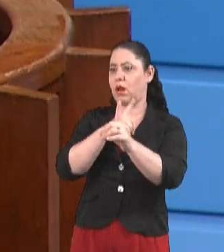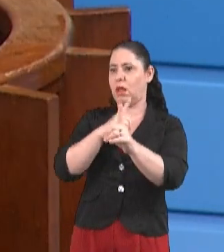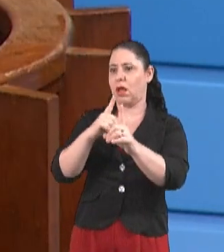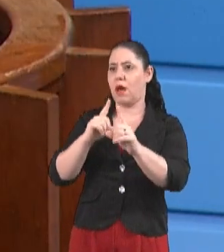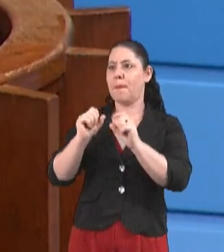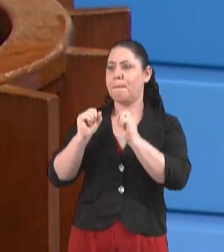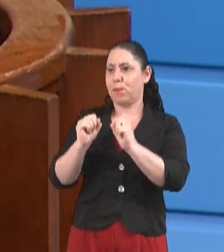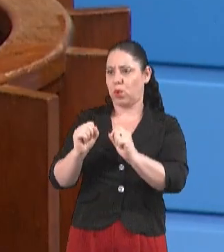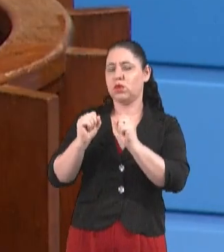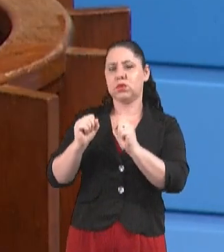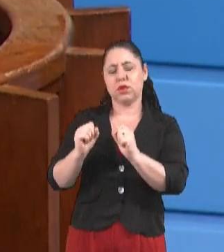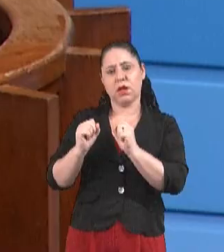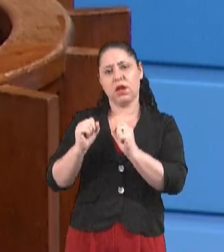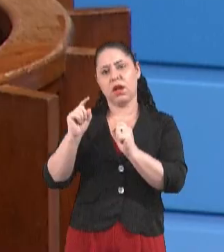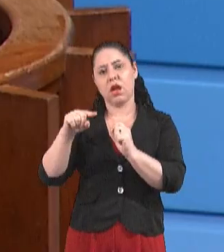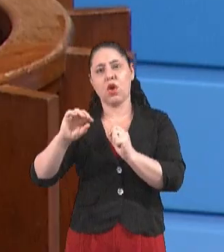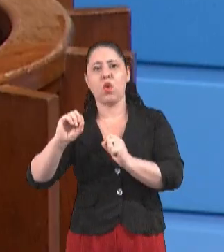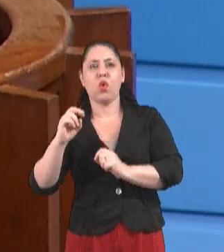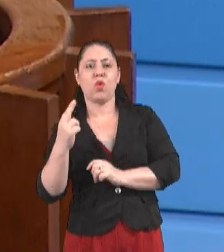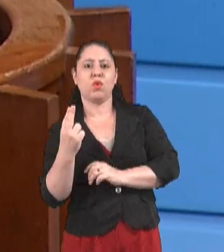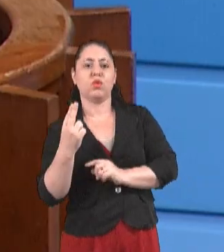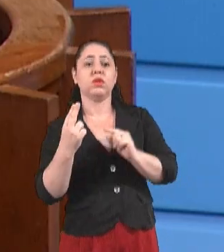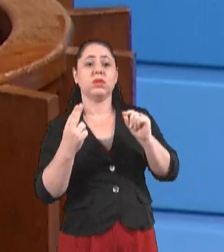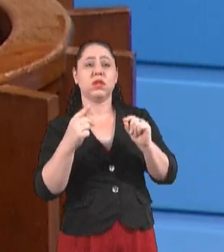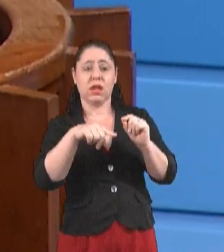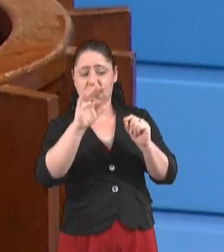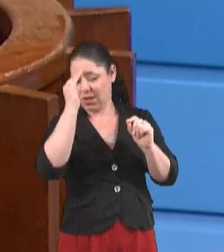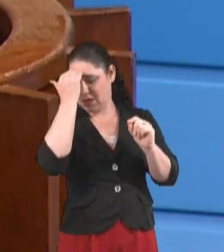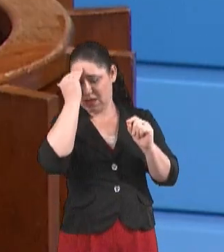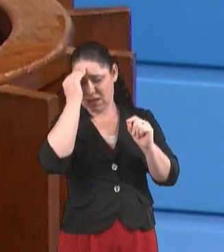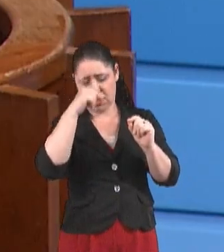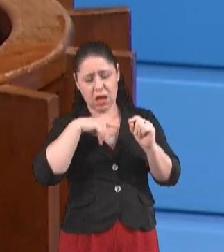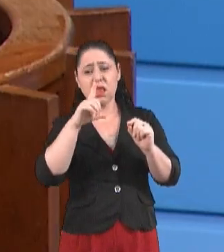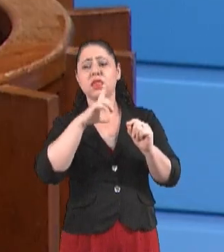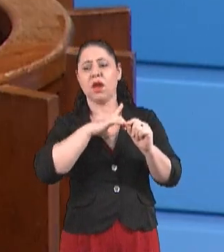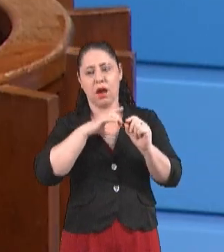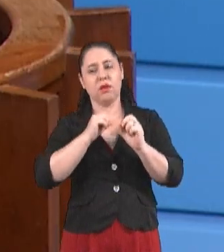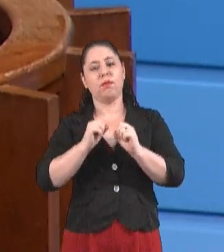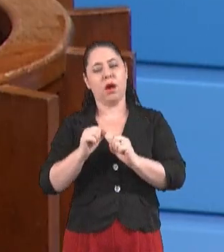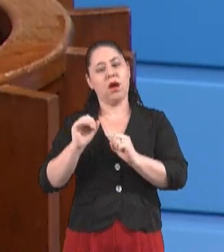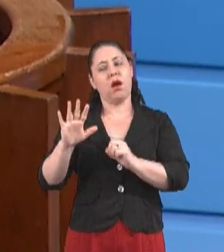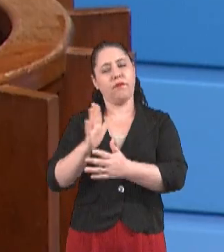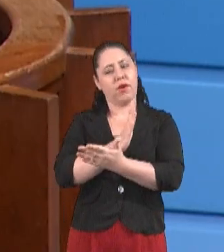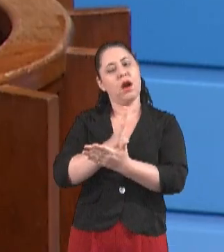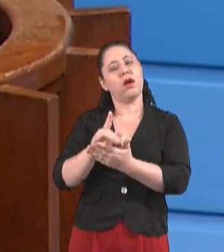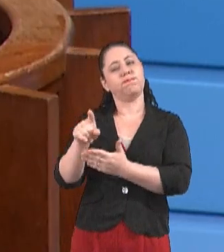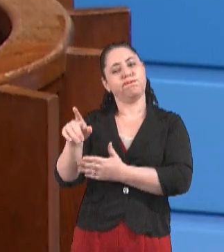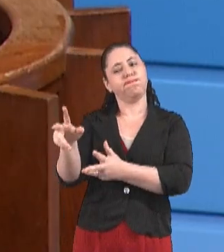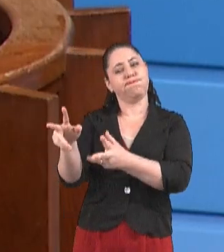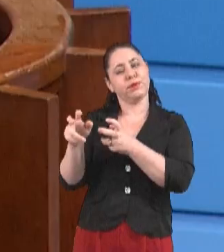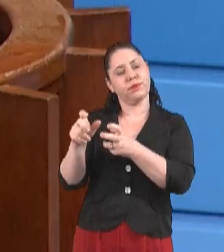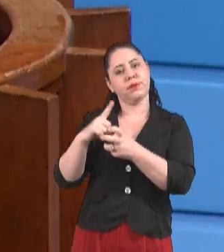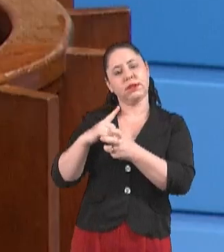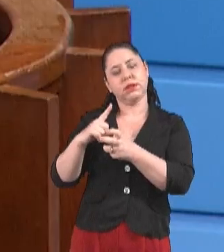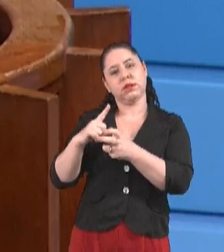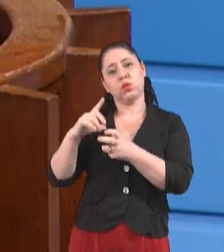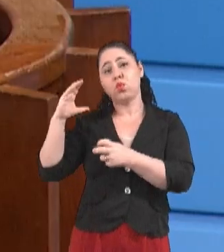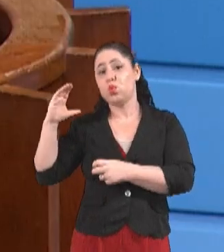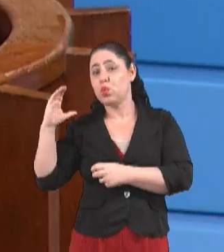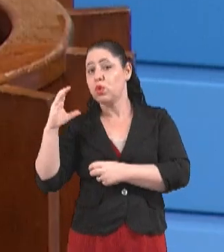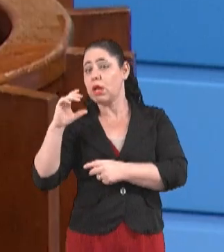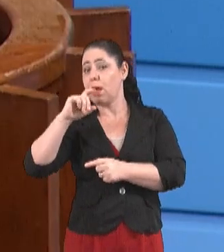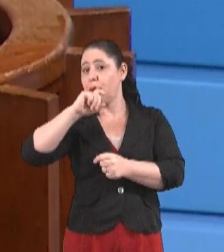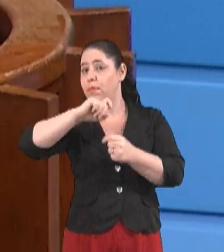a possibilidade, ou que eles entenderem que ali possa estar havendo um crime